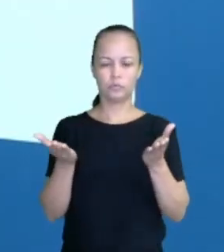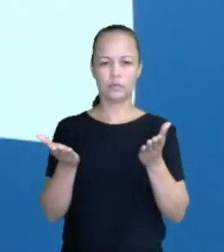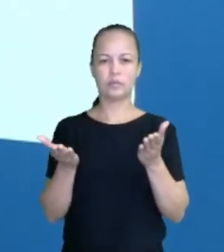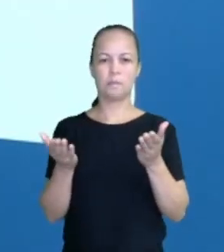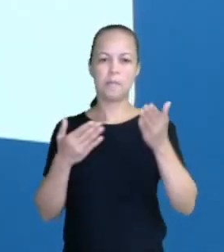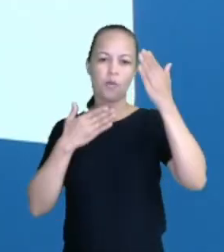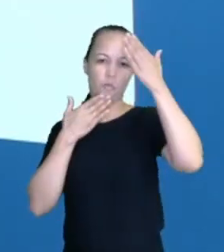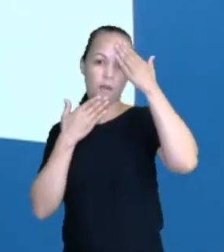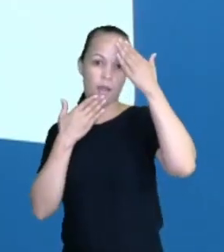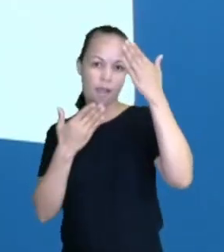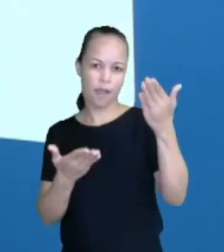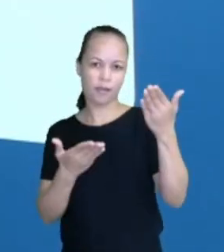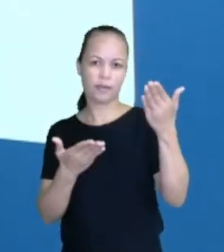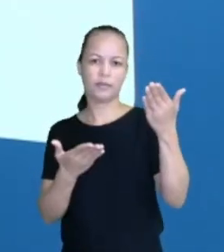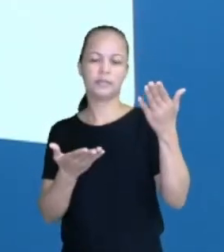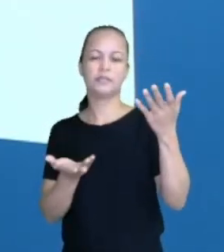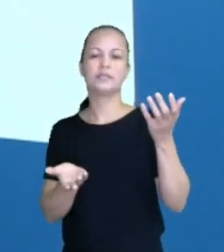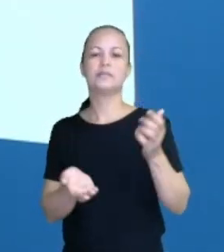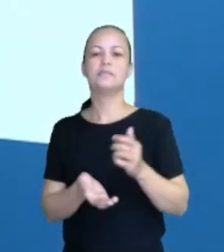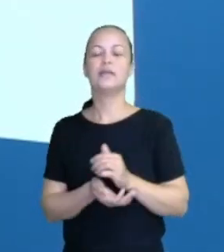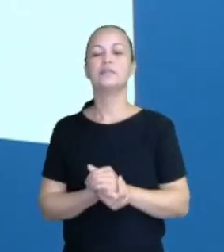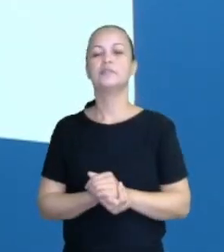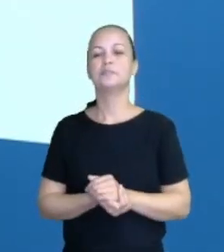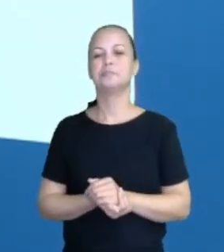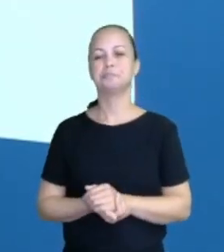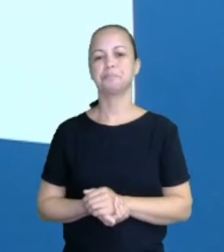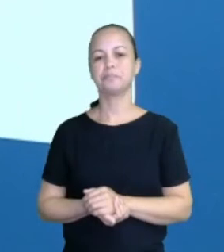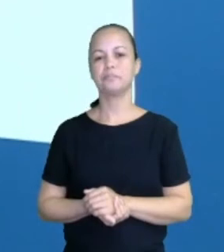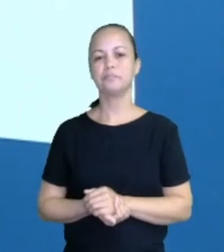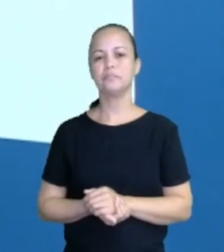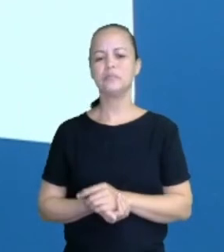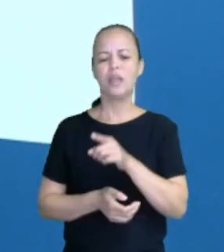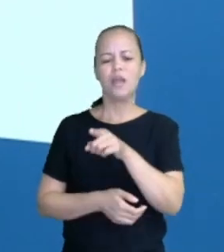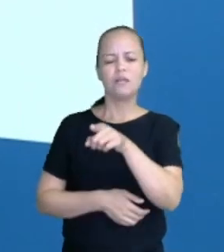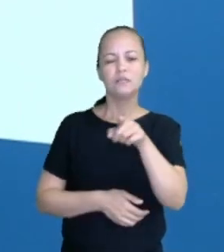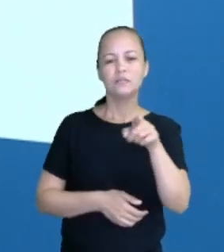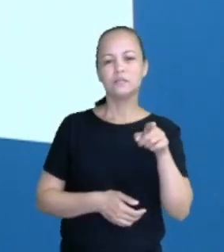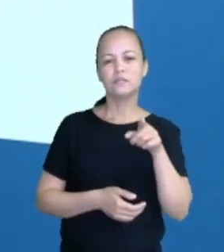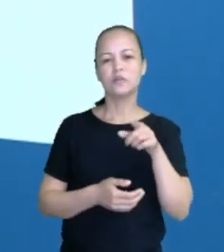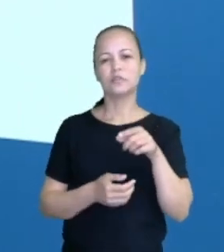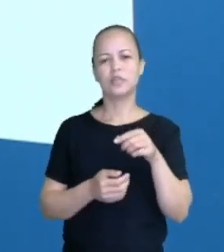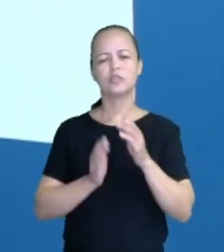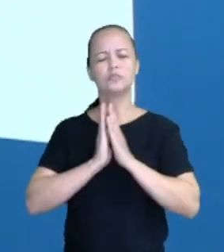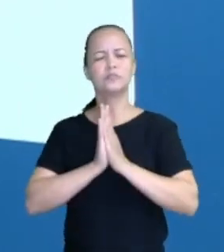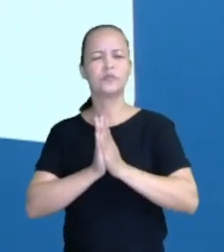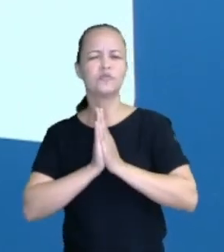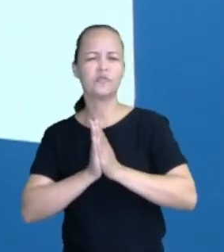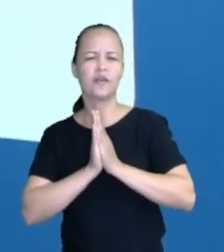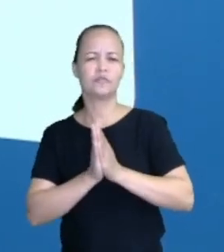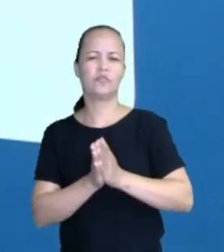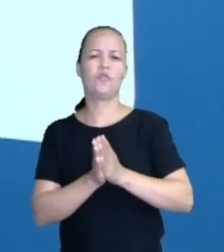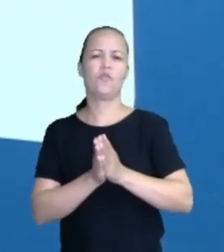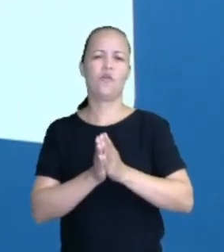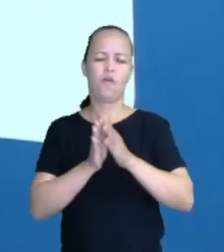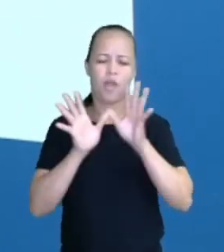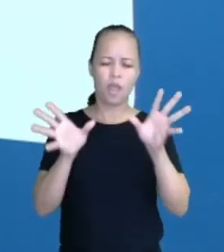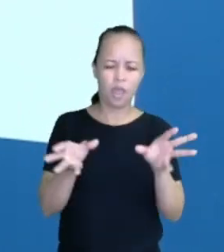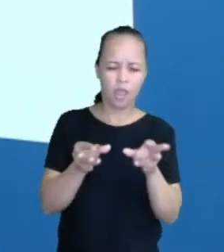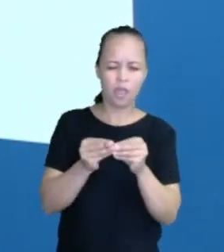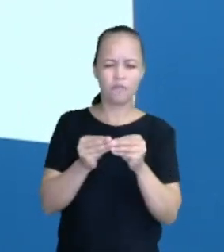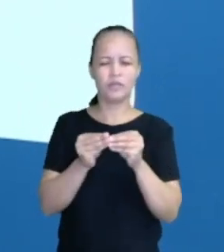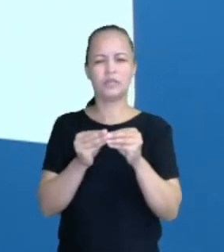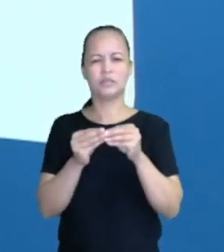meu agradecimento, tá? Vocês, por favor, gente, revisa,